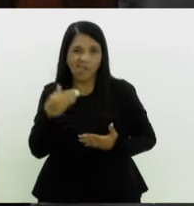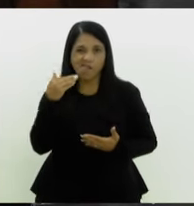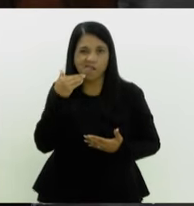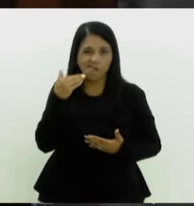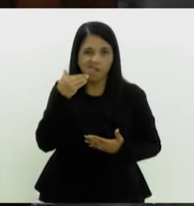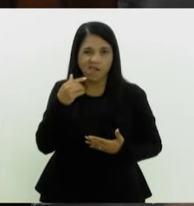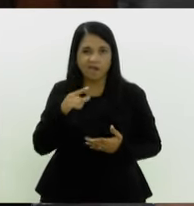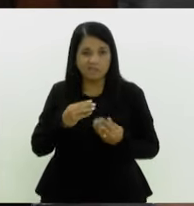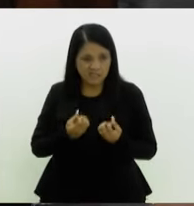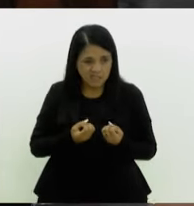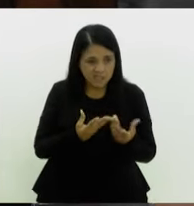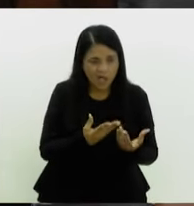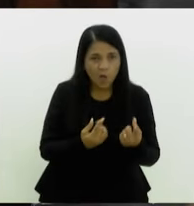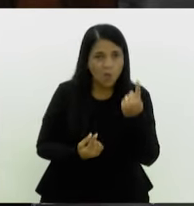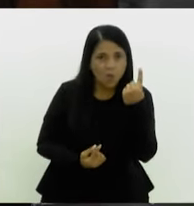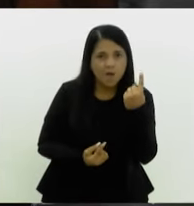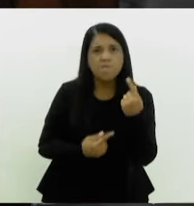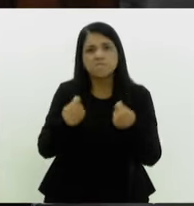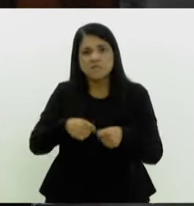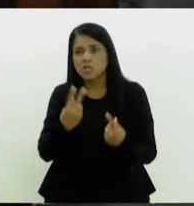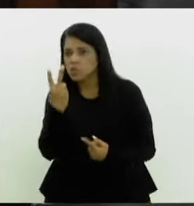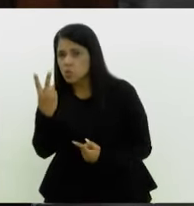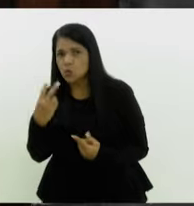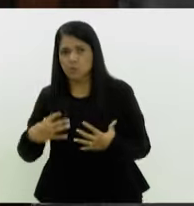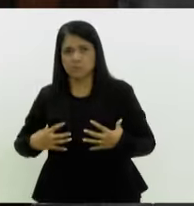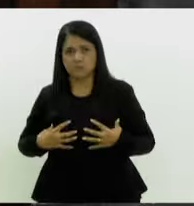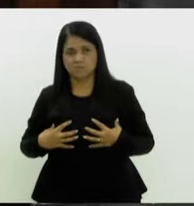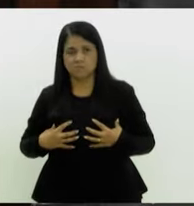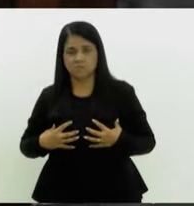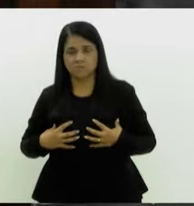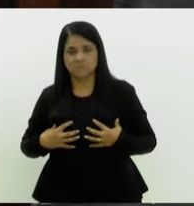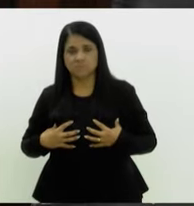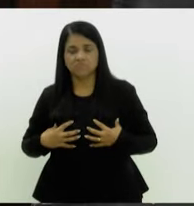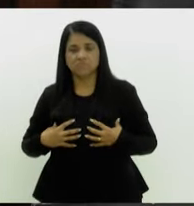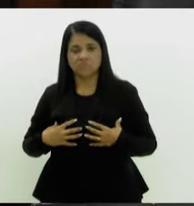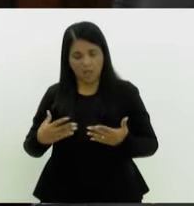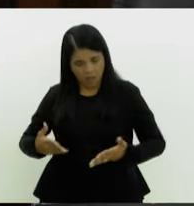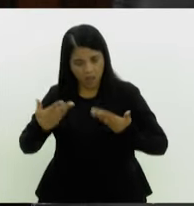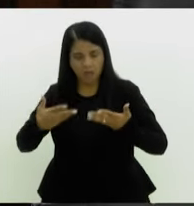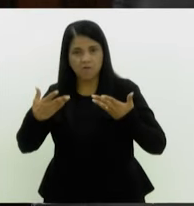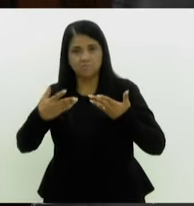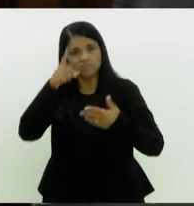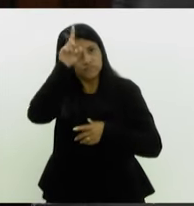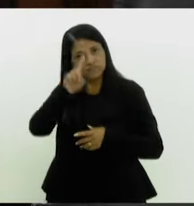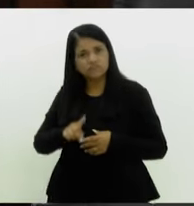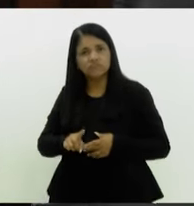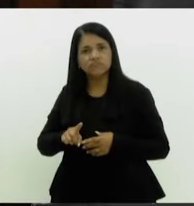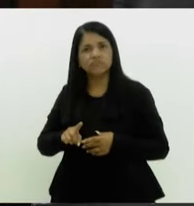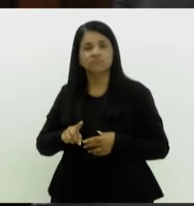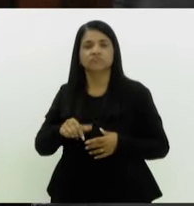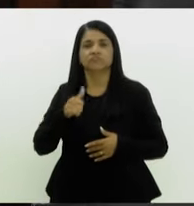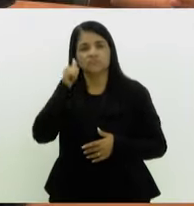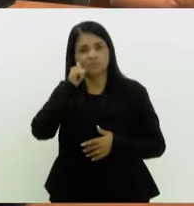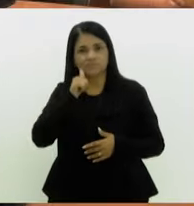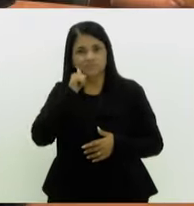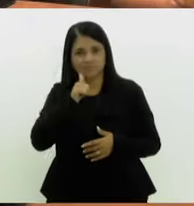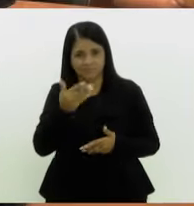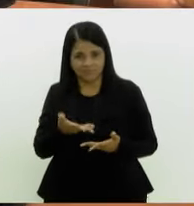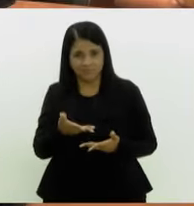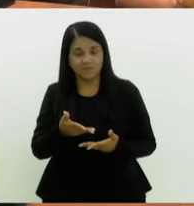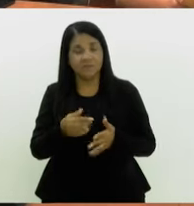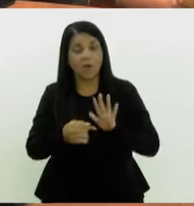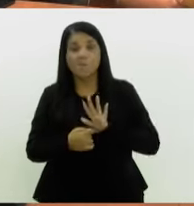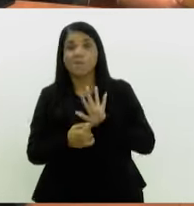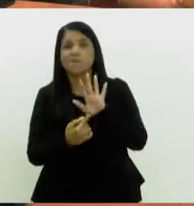der uma vai ter que dar as duas porque a autoestima é a base da dignidade eu quero mostrar para